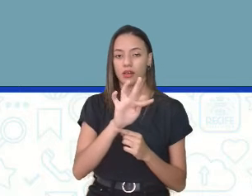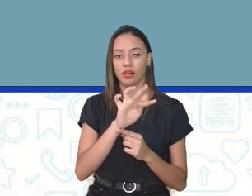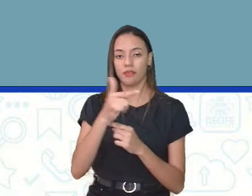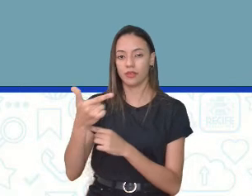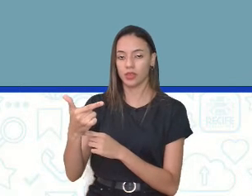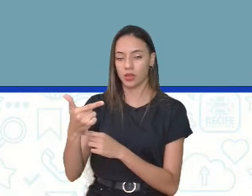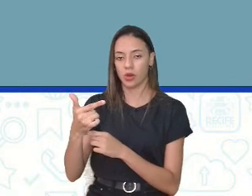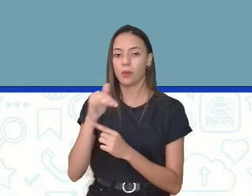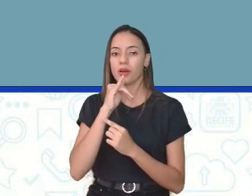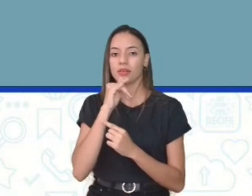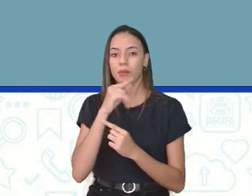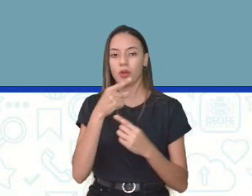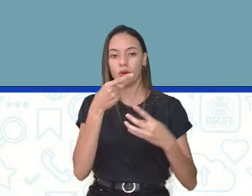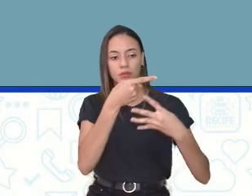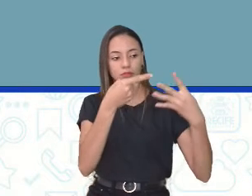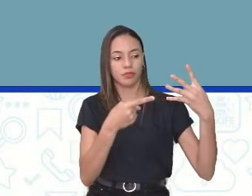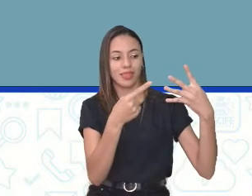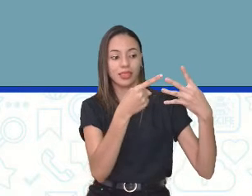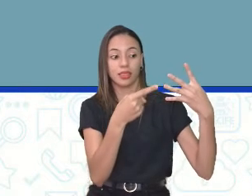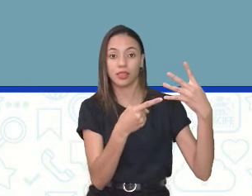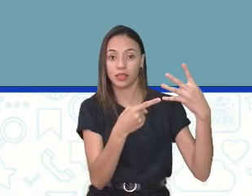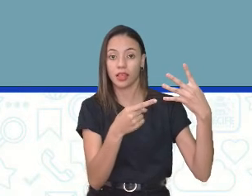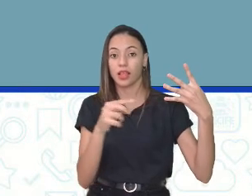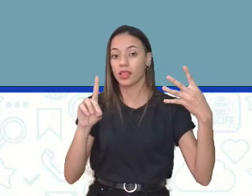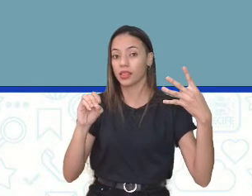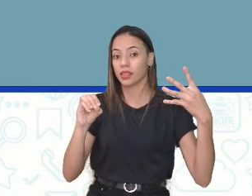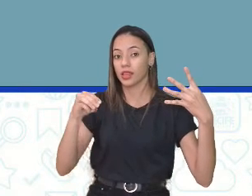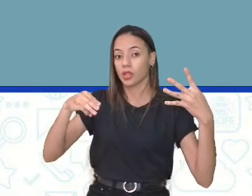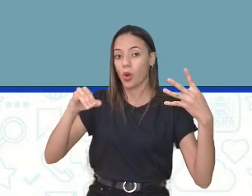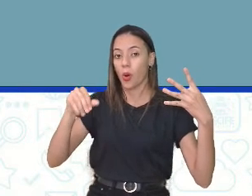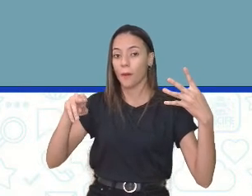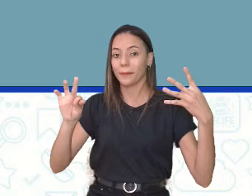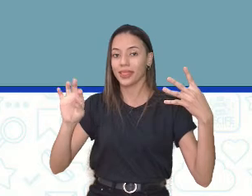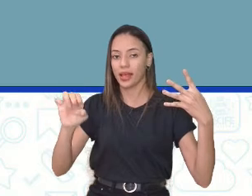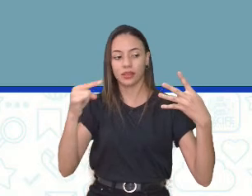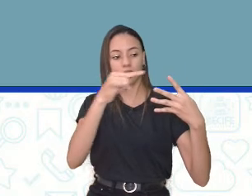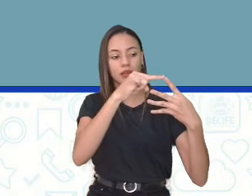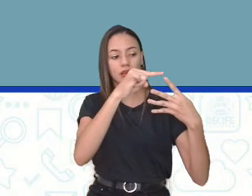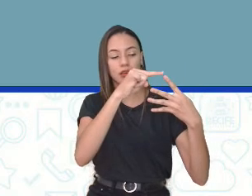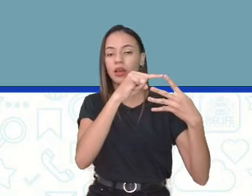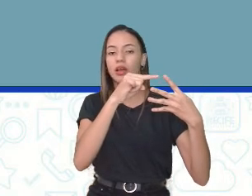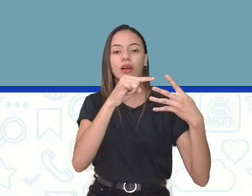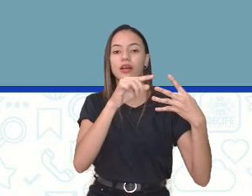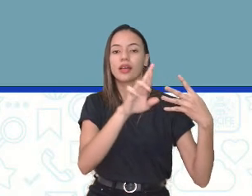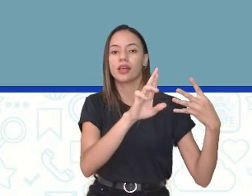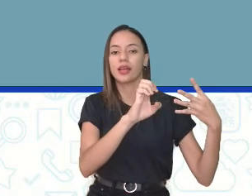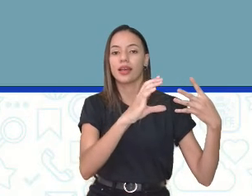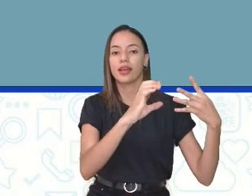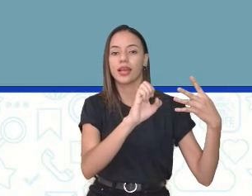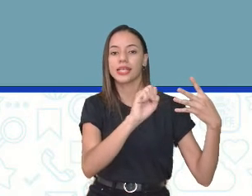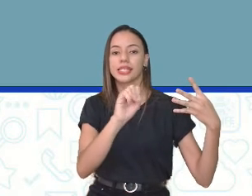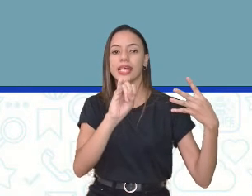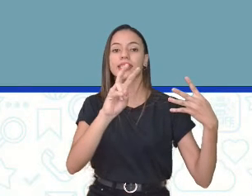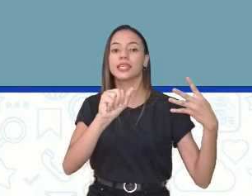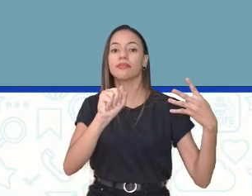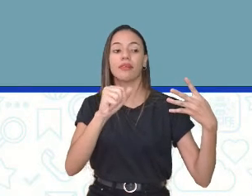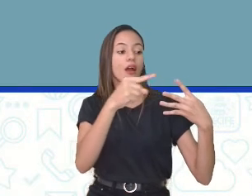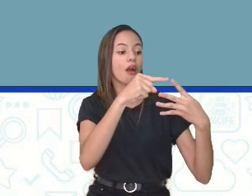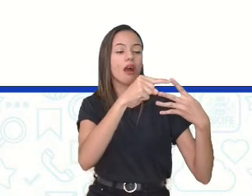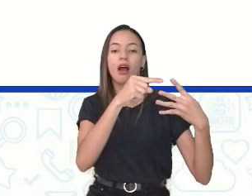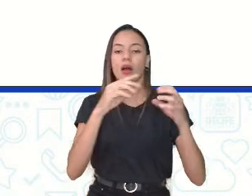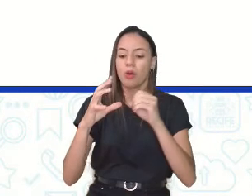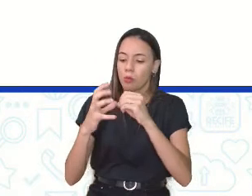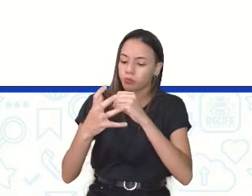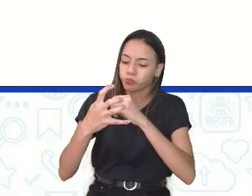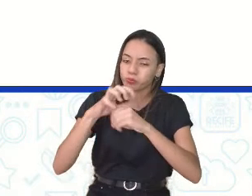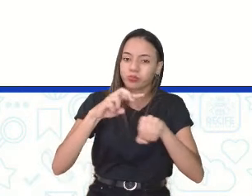proporção era 3 variedades dominantes para uma recessiva. Quem é a recessiva, prof? A rugosa. A